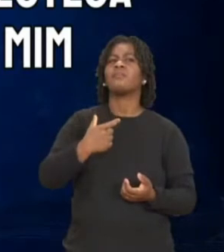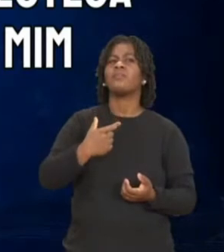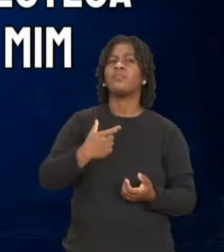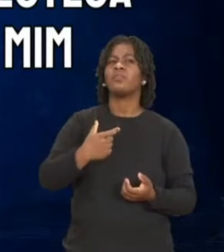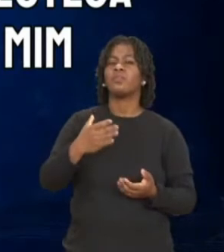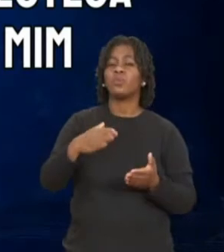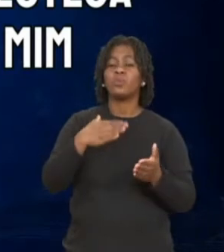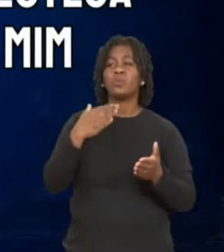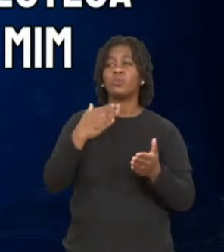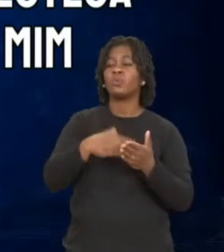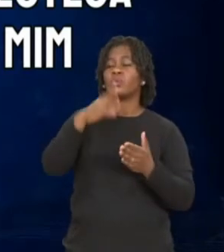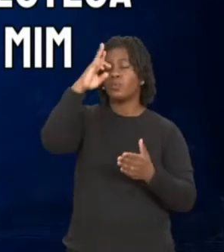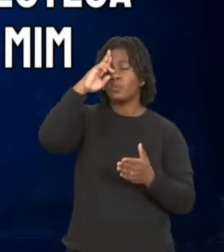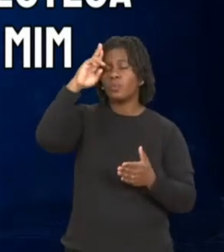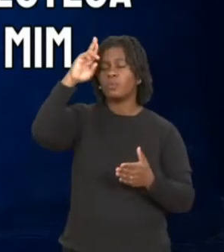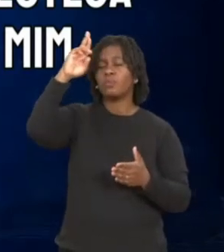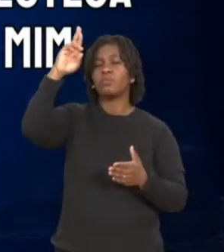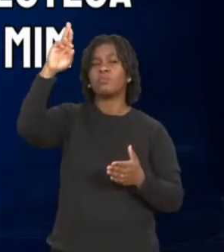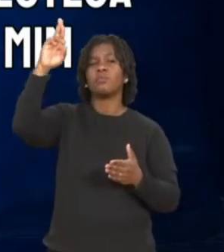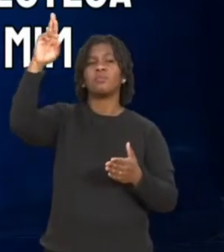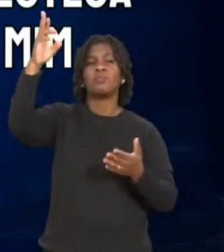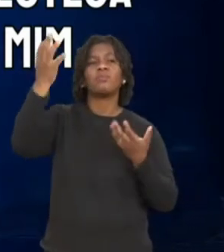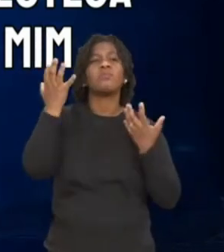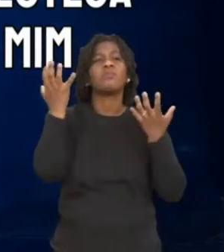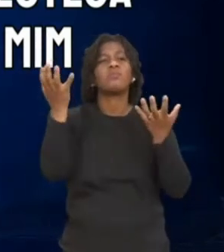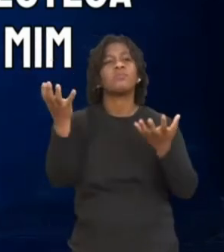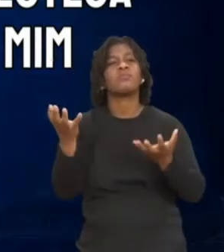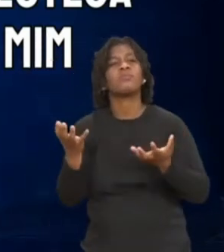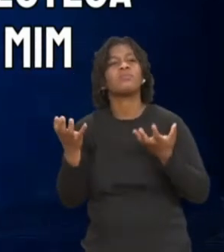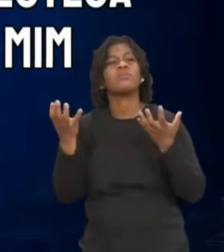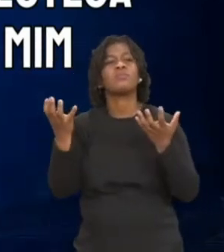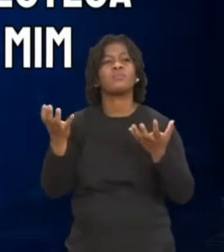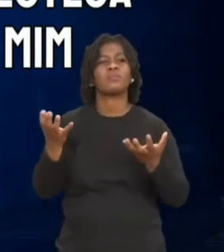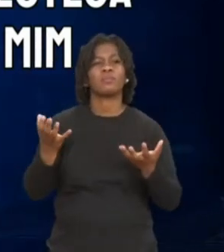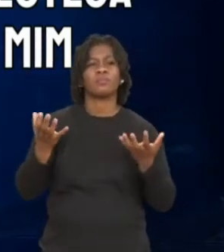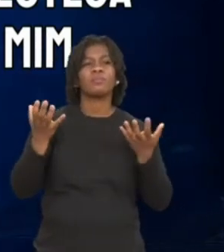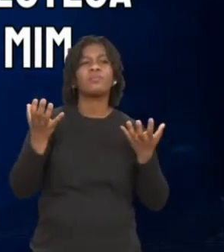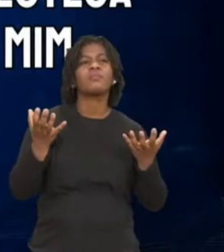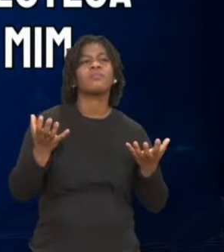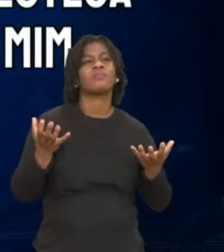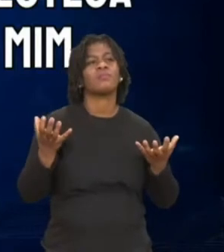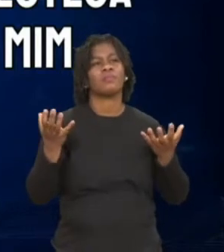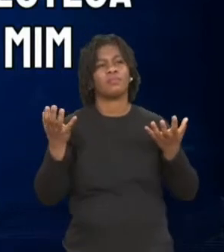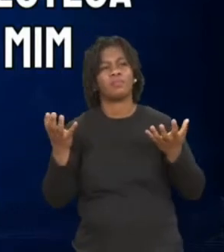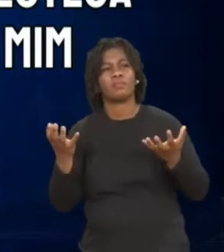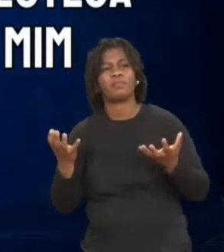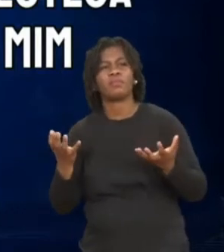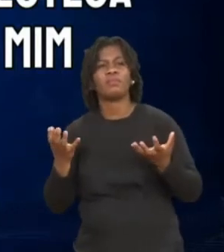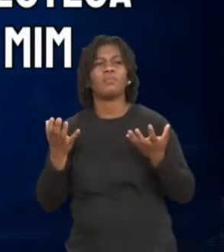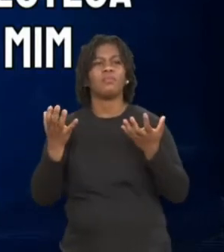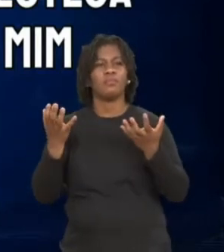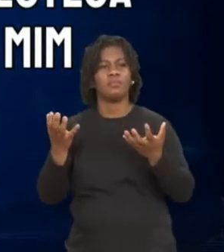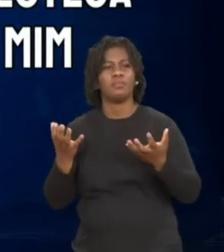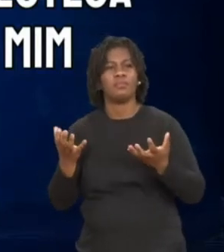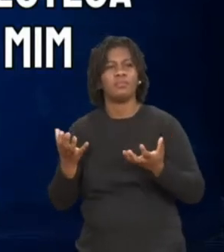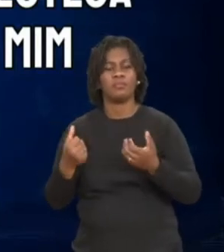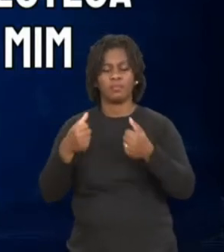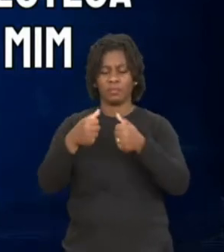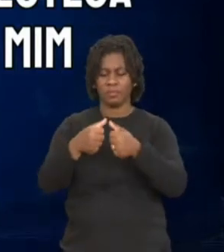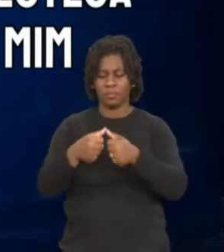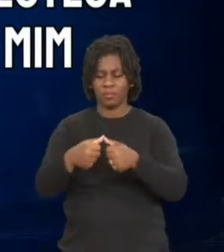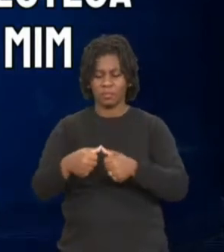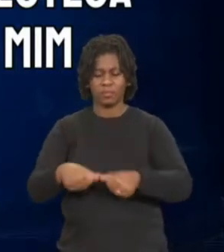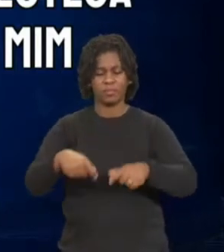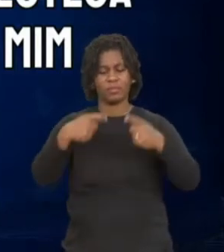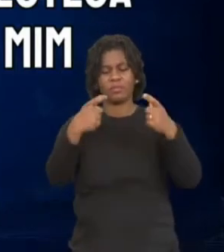O Senhor quer que eu seja. Tudo que o Senhor quer que eu seja. Estar onde